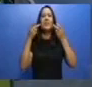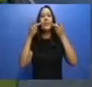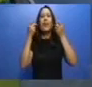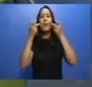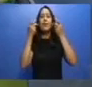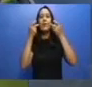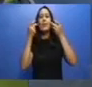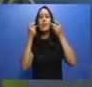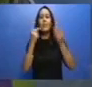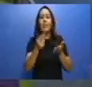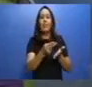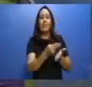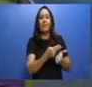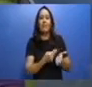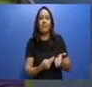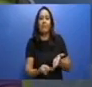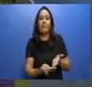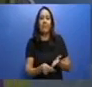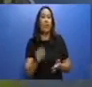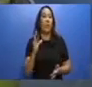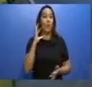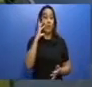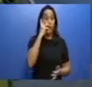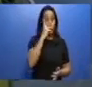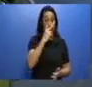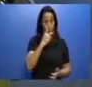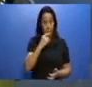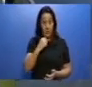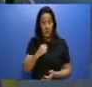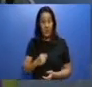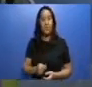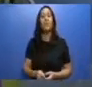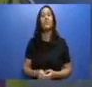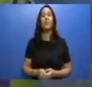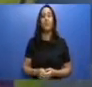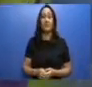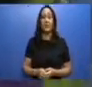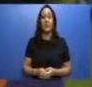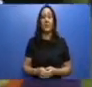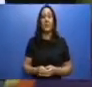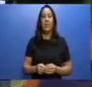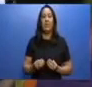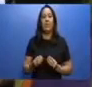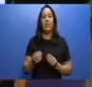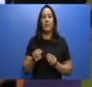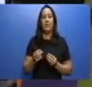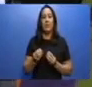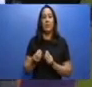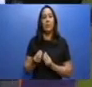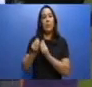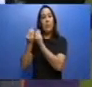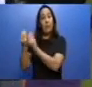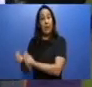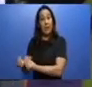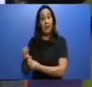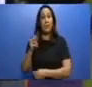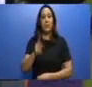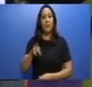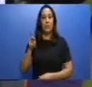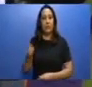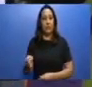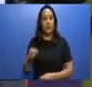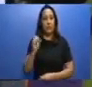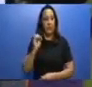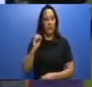você é o artista. Capricha, gente. Vocês vão fazer bem bonito isso aí e enviar para a professora de vocês, tá bom?